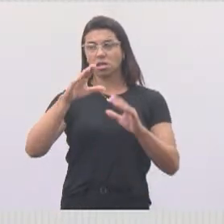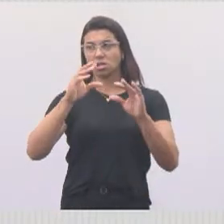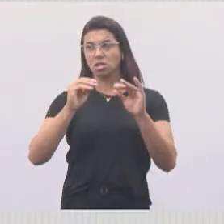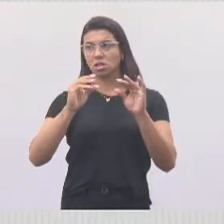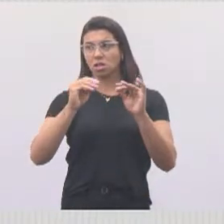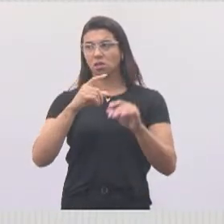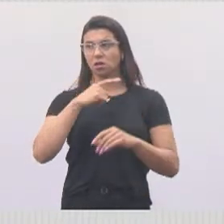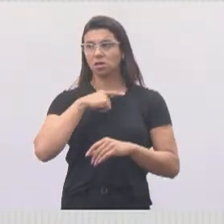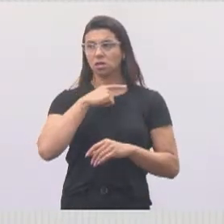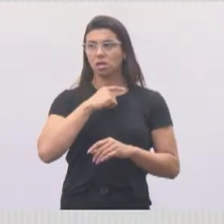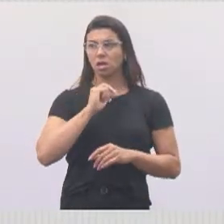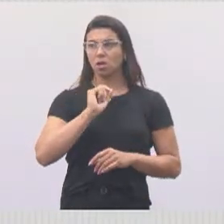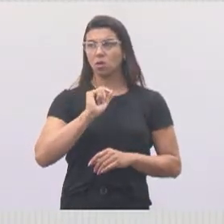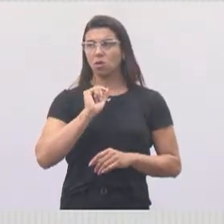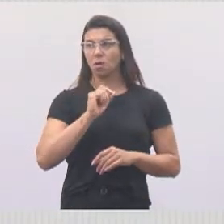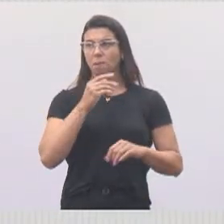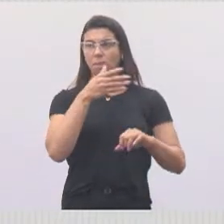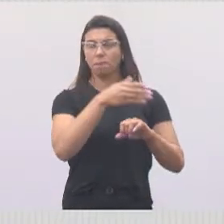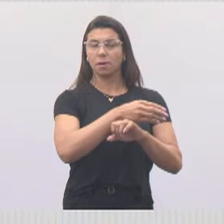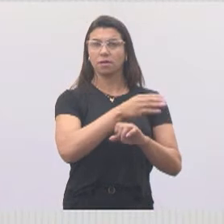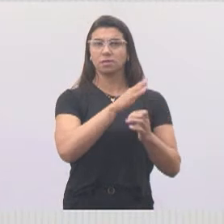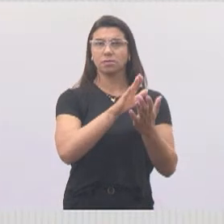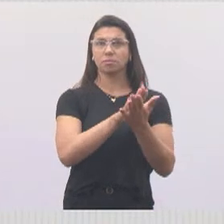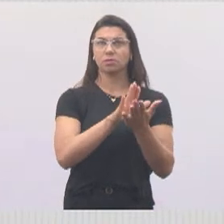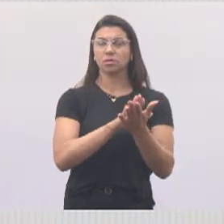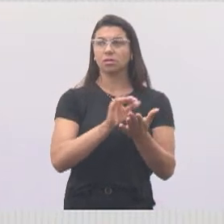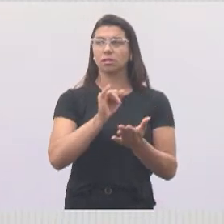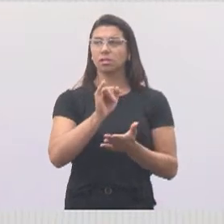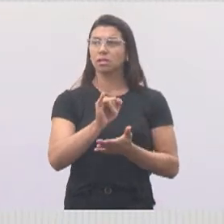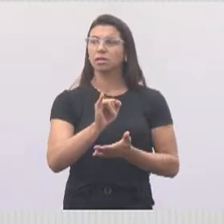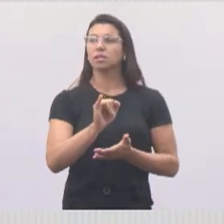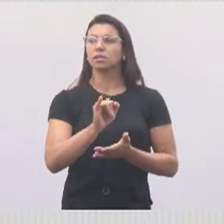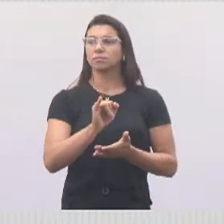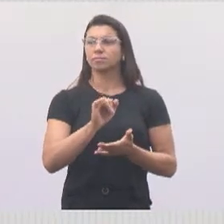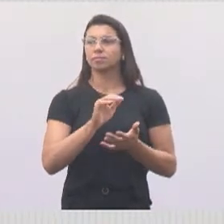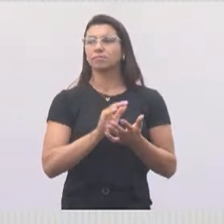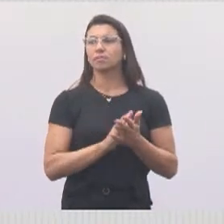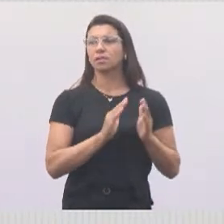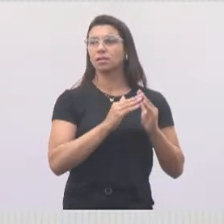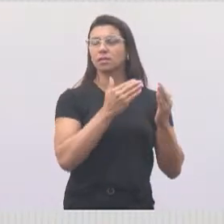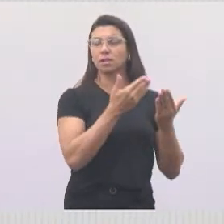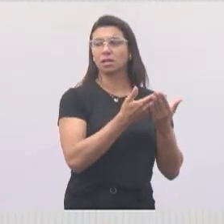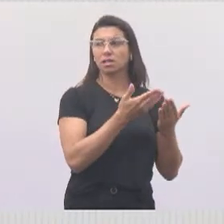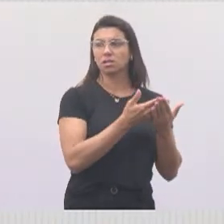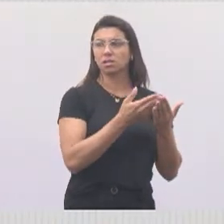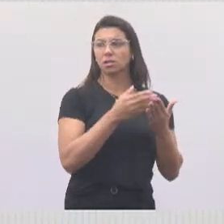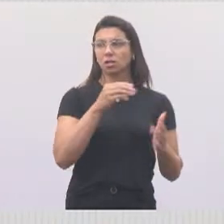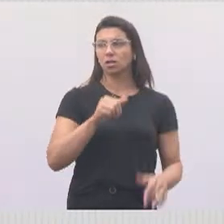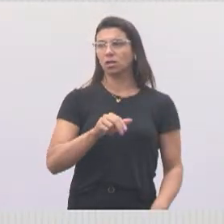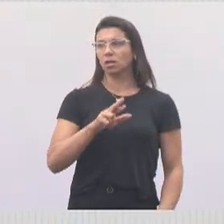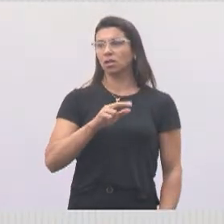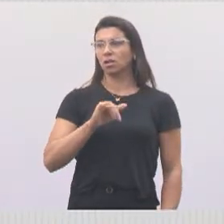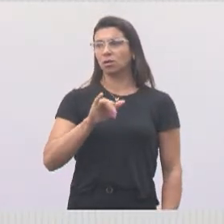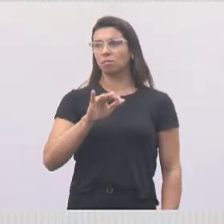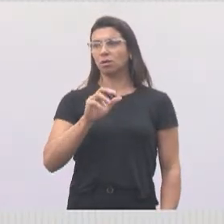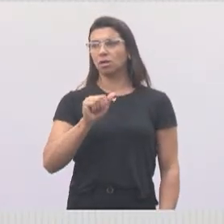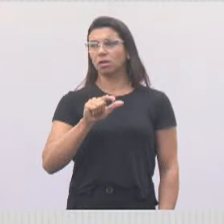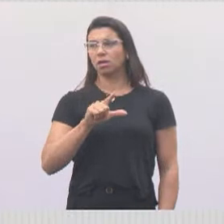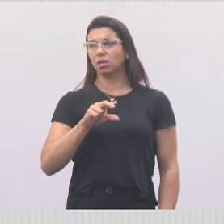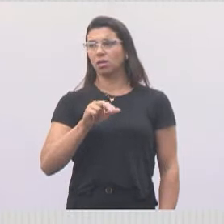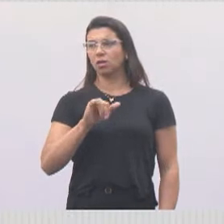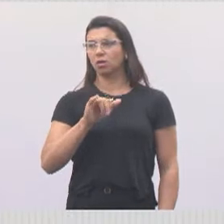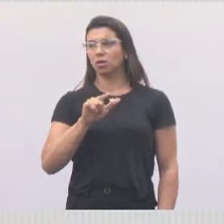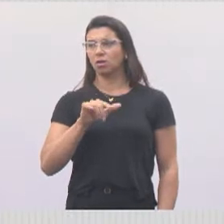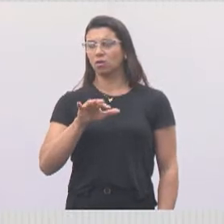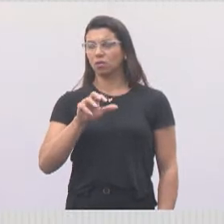lá no Rio Comprido. É na IMF Maria Luísa de Souza Vasques, na Estrada